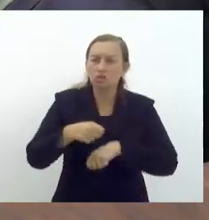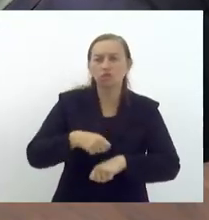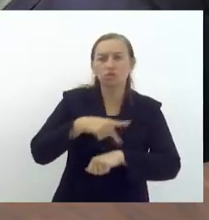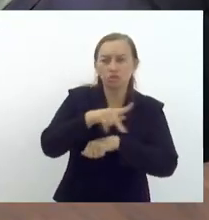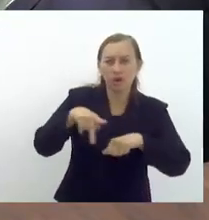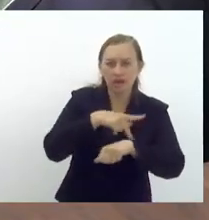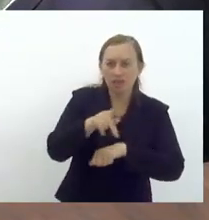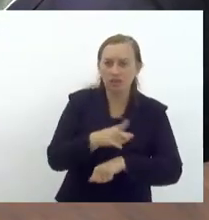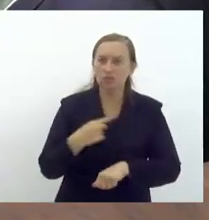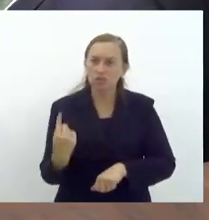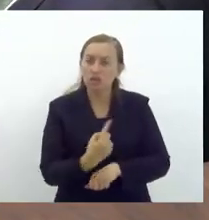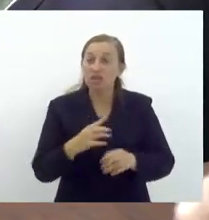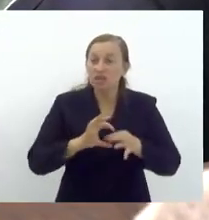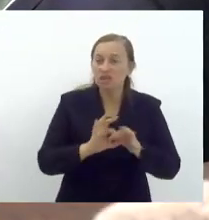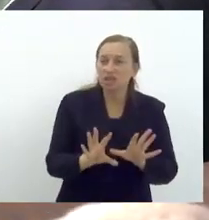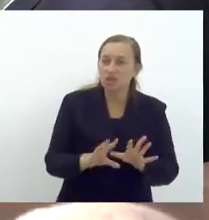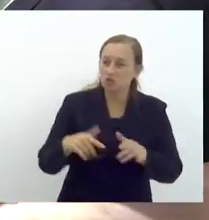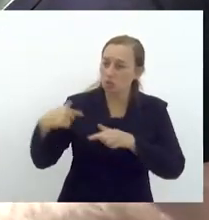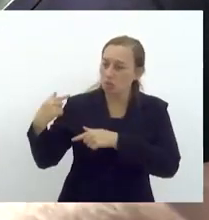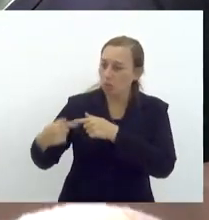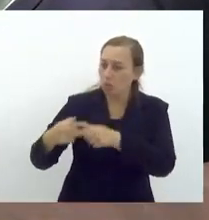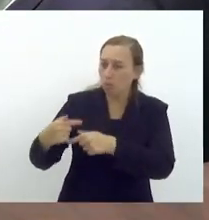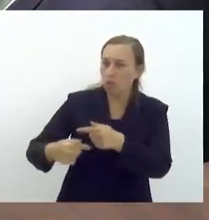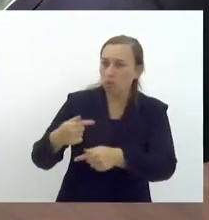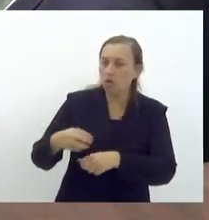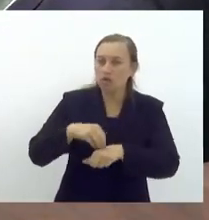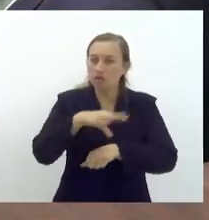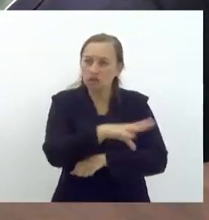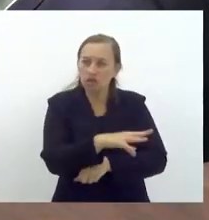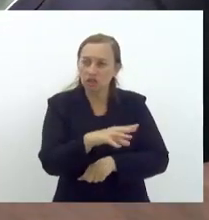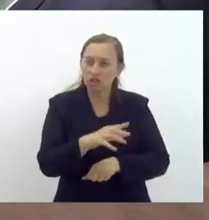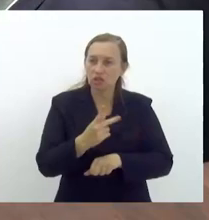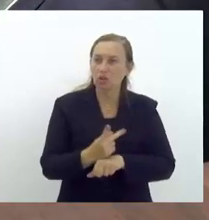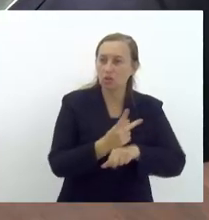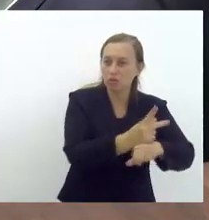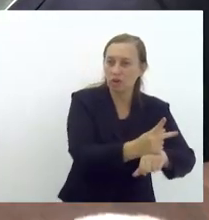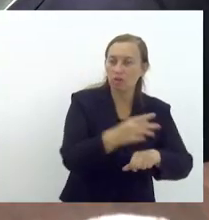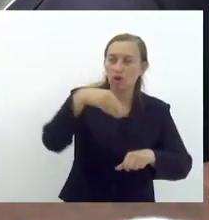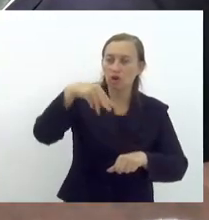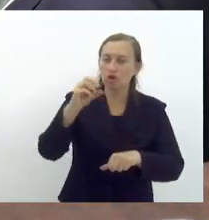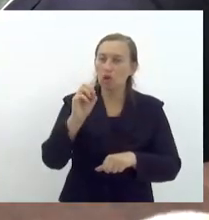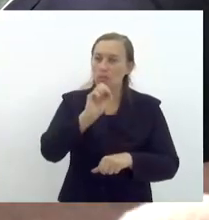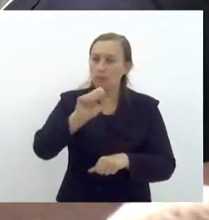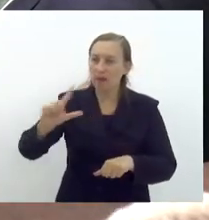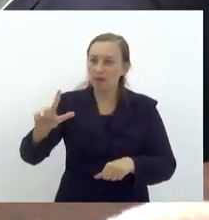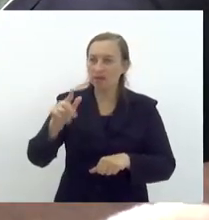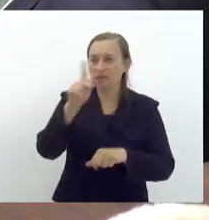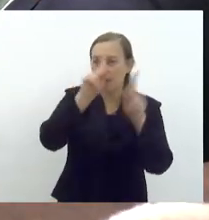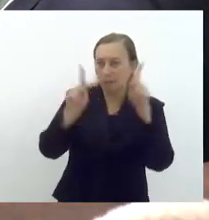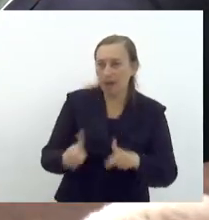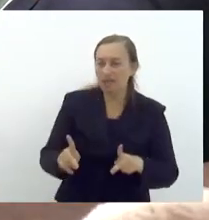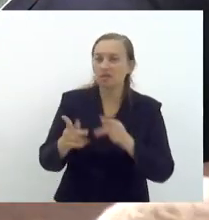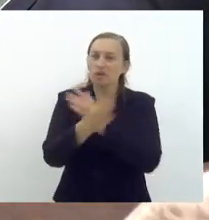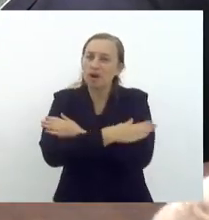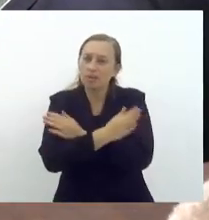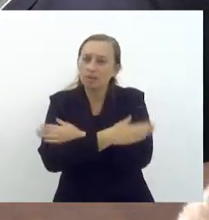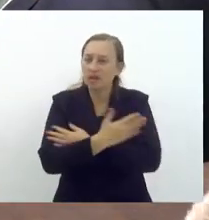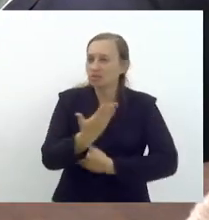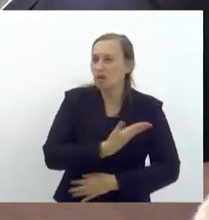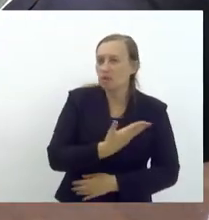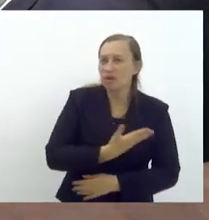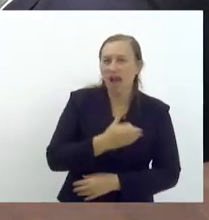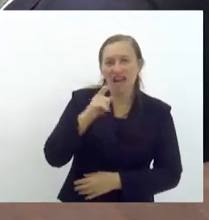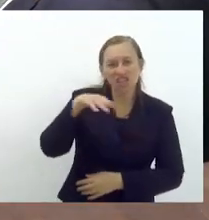e deixa um grande legado foi indicado ao Prêmio Nobel da Paz duas vezes Então queria deixar aqui Um grande abraço para o meu amigo